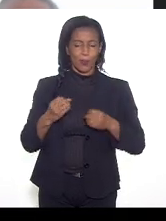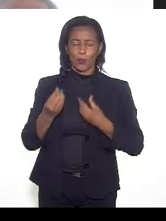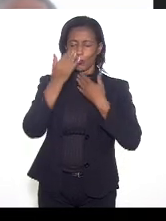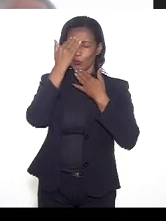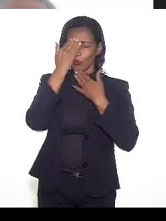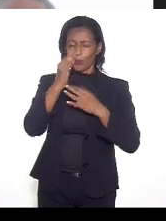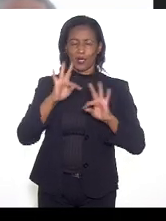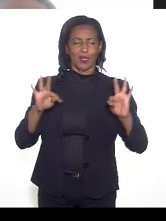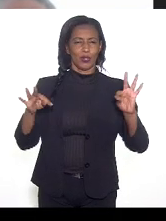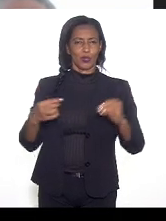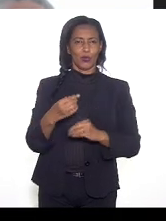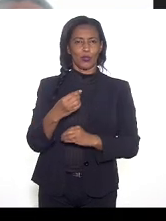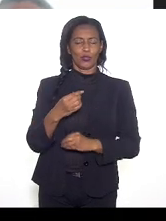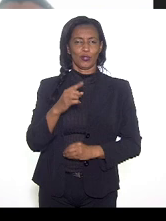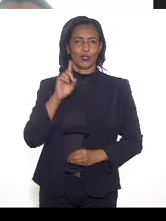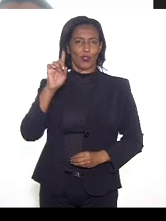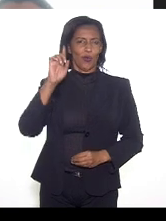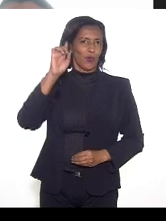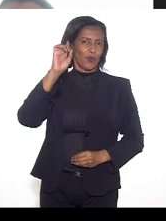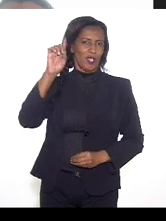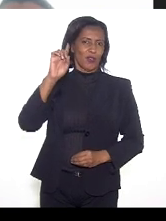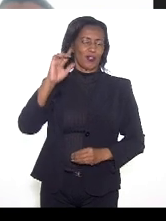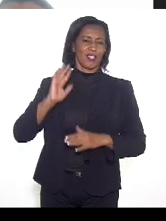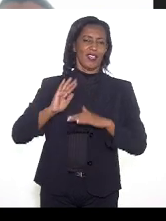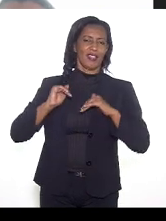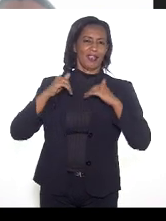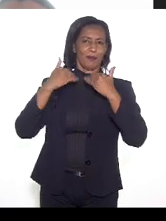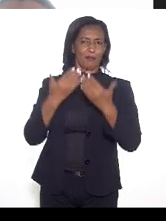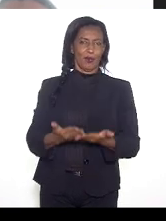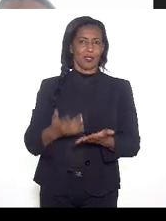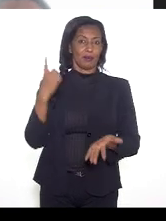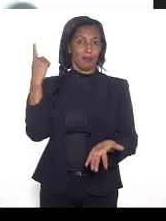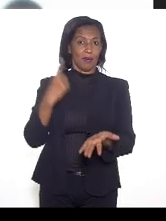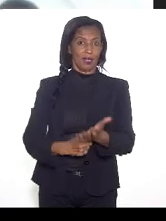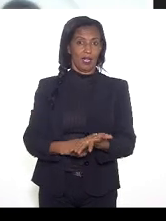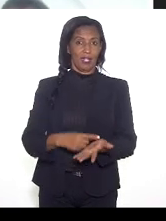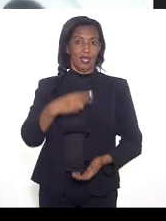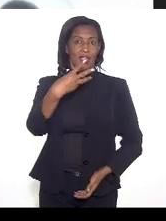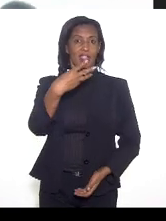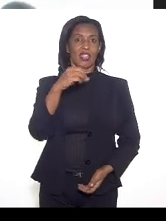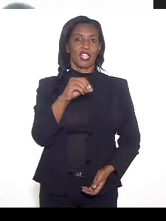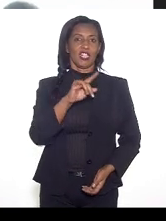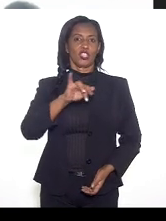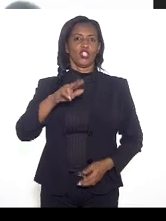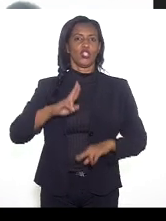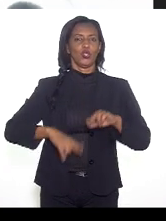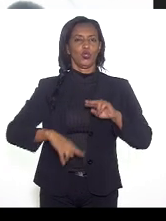obrigado a todos, fiquem com Deus e até a próxima audiência, que a princípio está marcada para o dia 30 de junho.